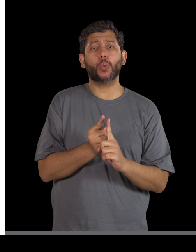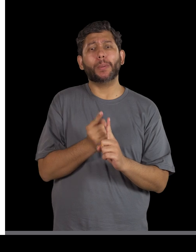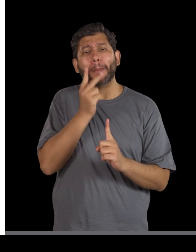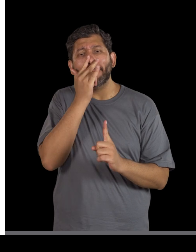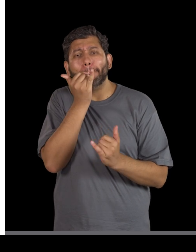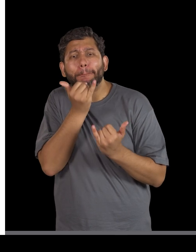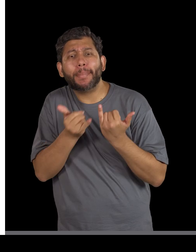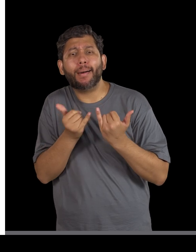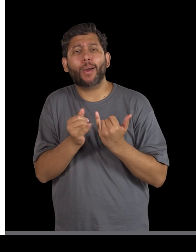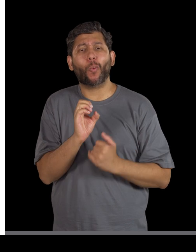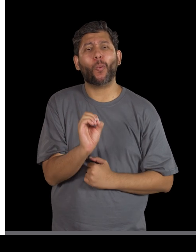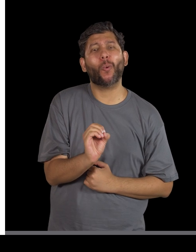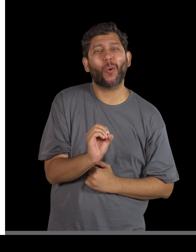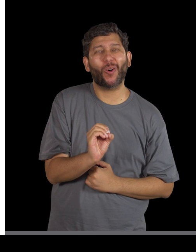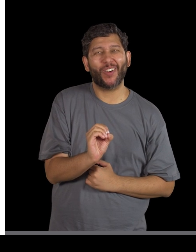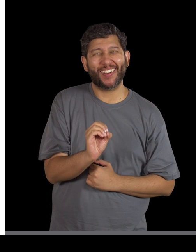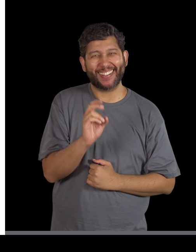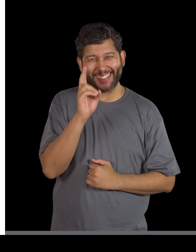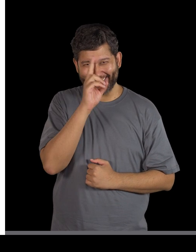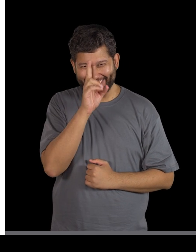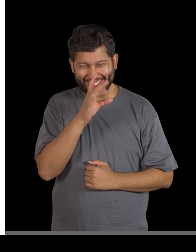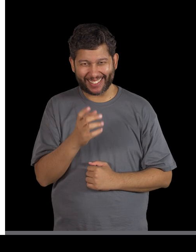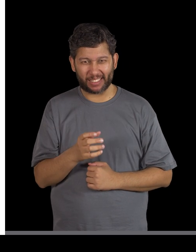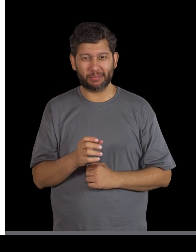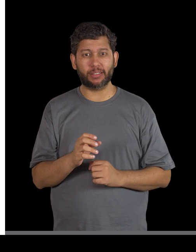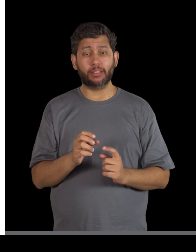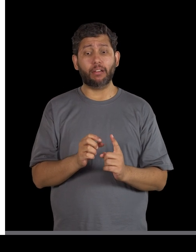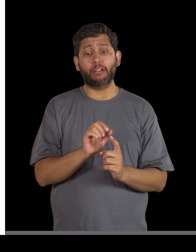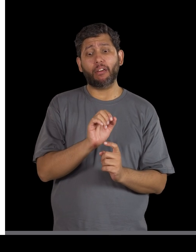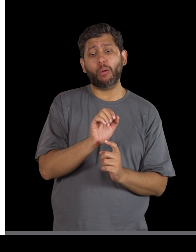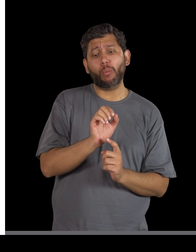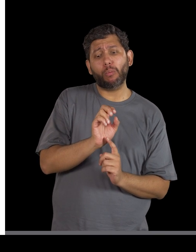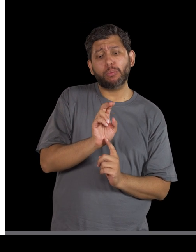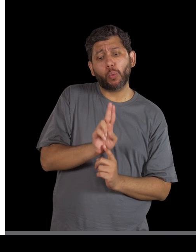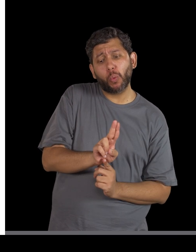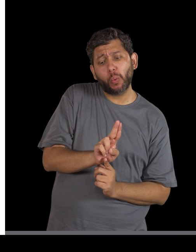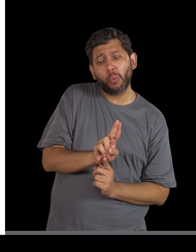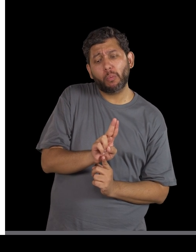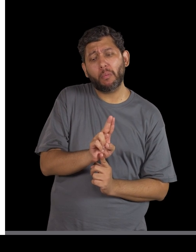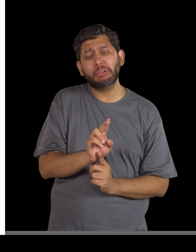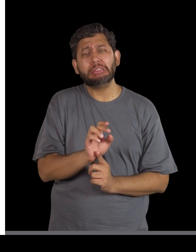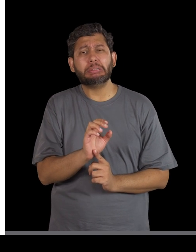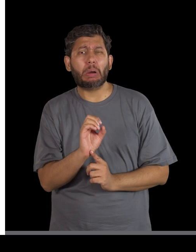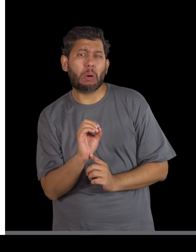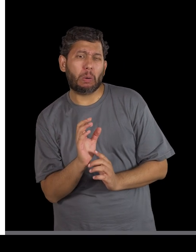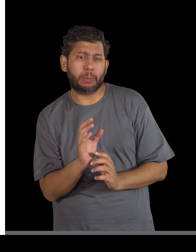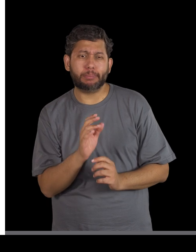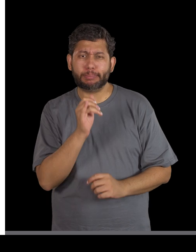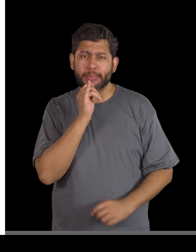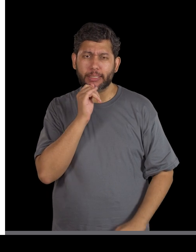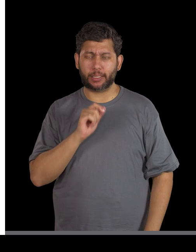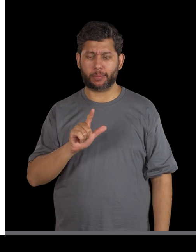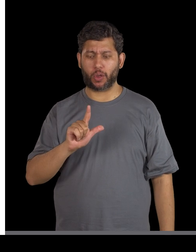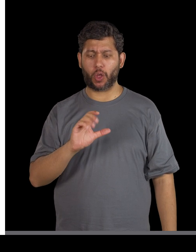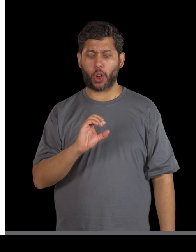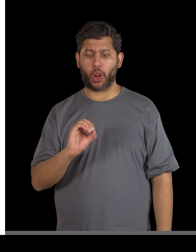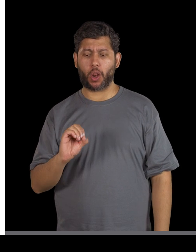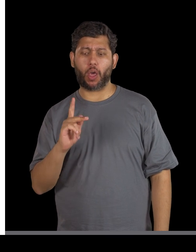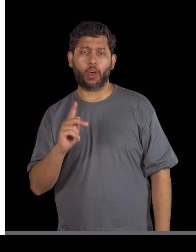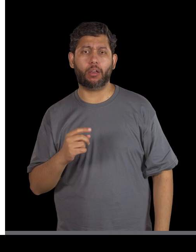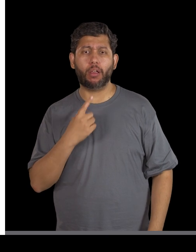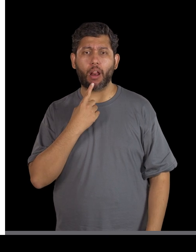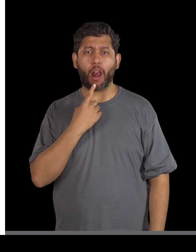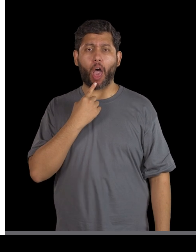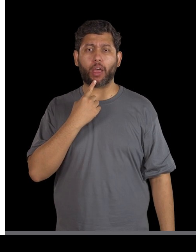novo, uma categoria intermediária que nem aquele Izinho de live que a gente não tem no português. Então isso seria em palavras como look, look at